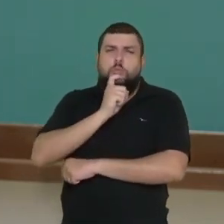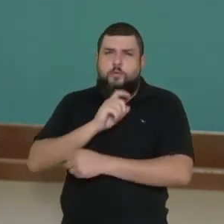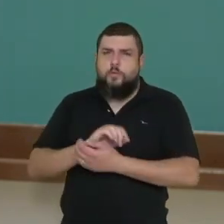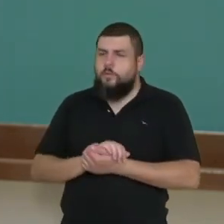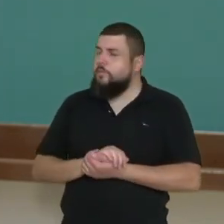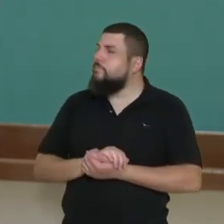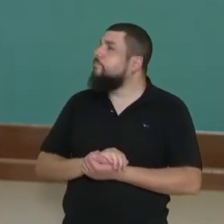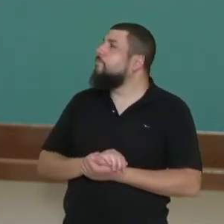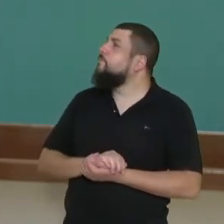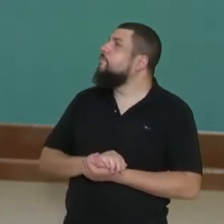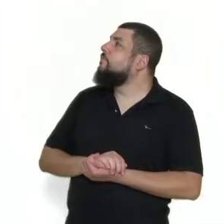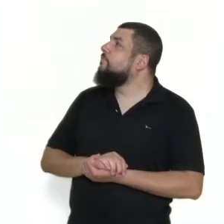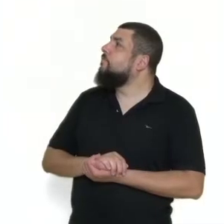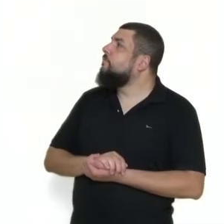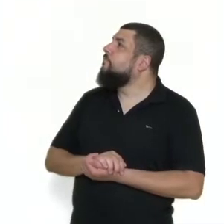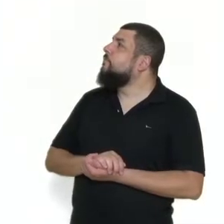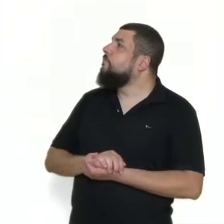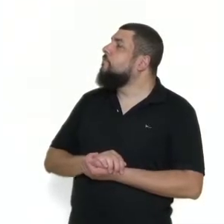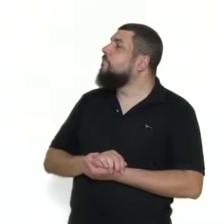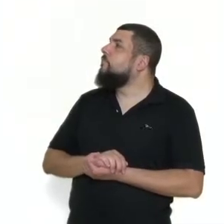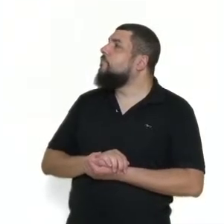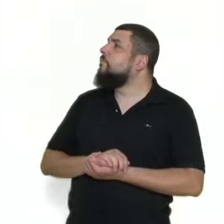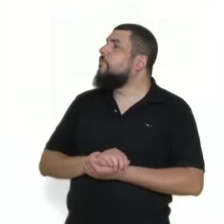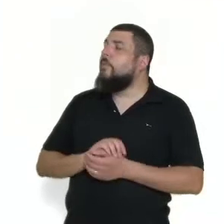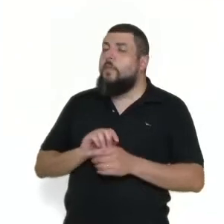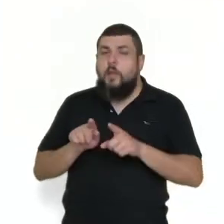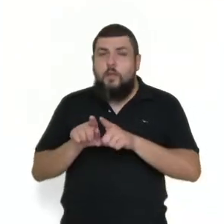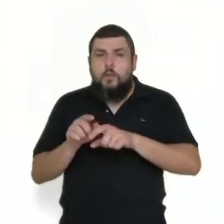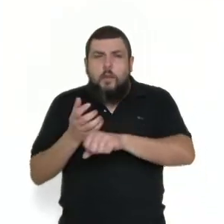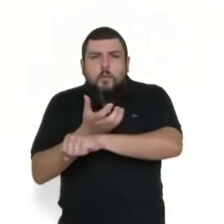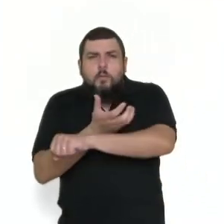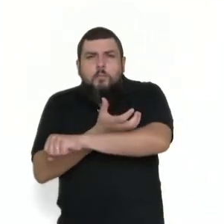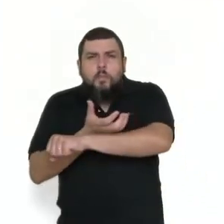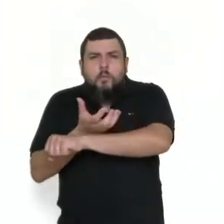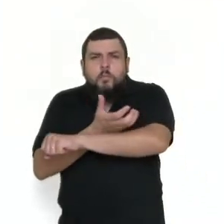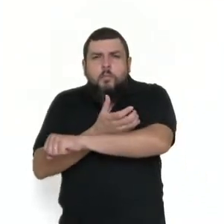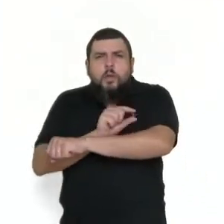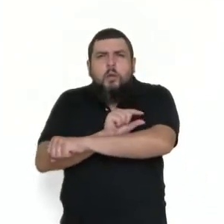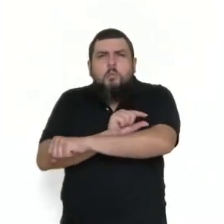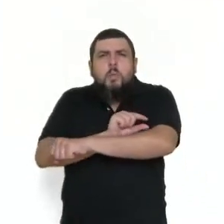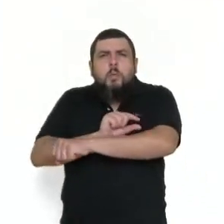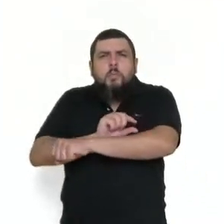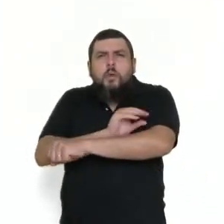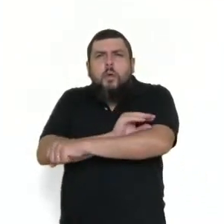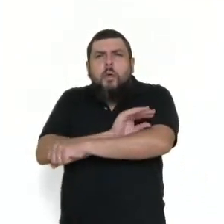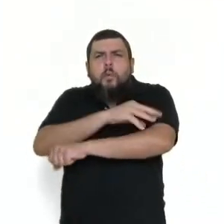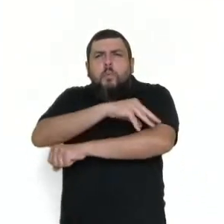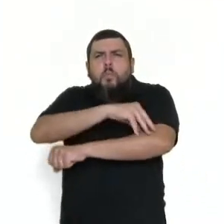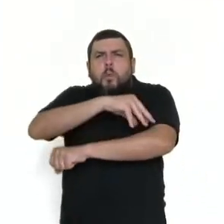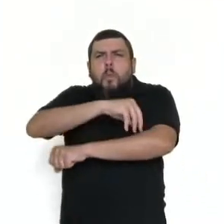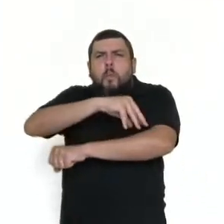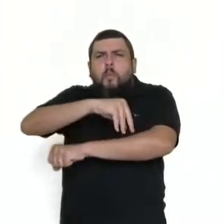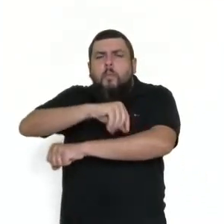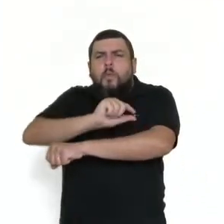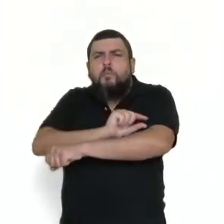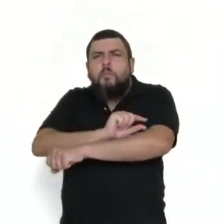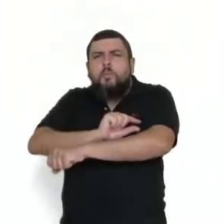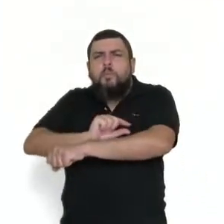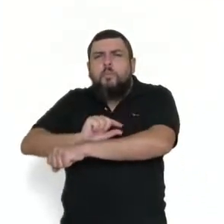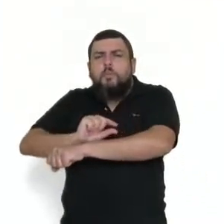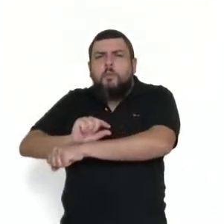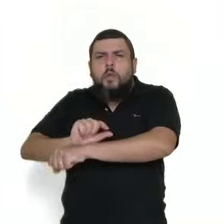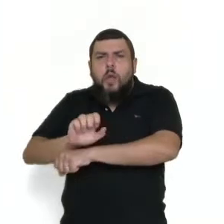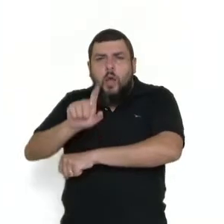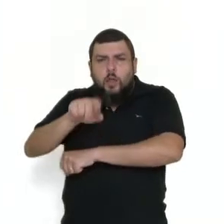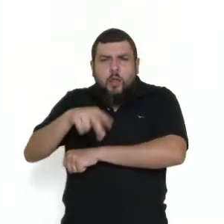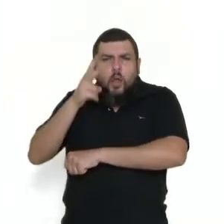frio, né? Polar ali. Pequenos arbustos, ervas, líquens, musgos e gramíneas são espécies que se adaptaram ao longo da